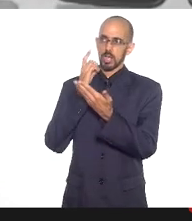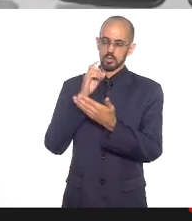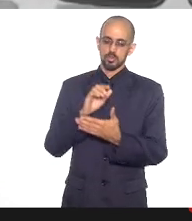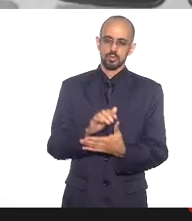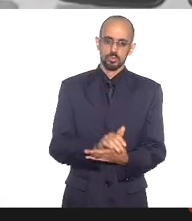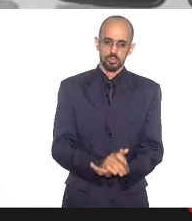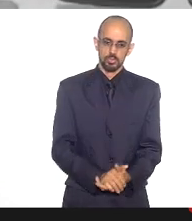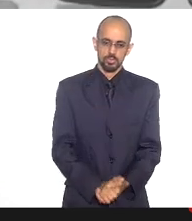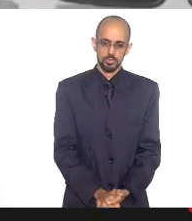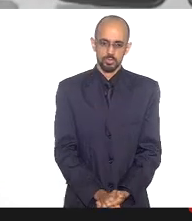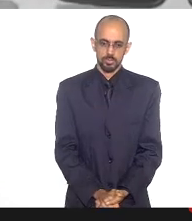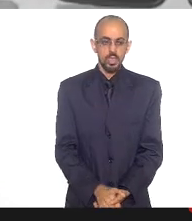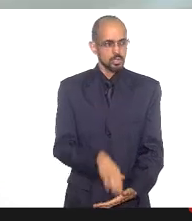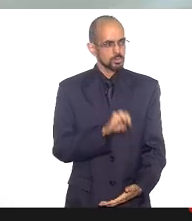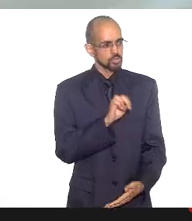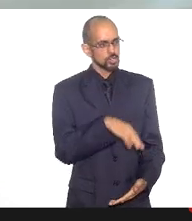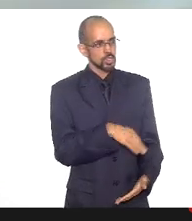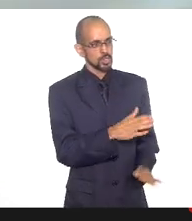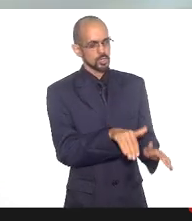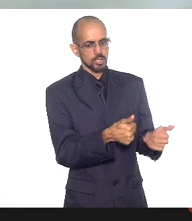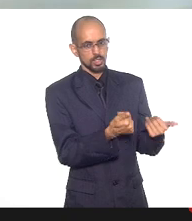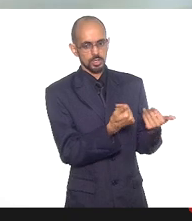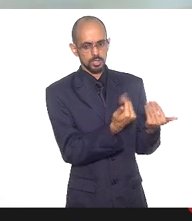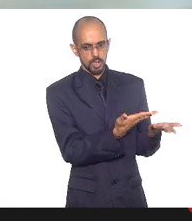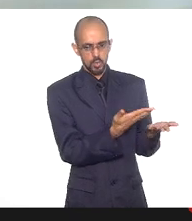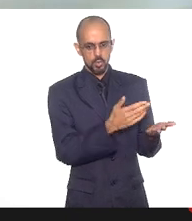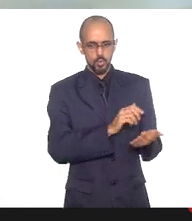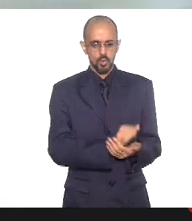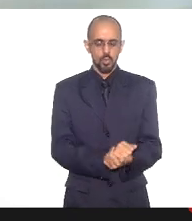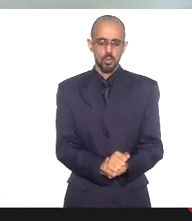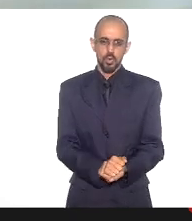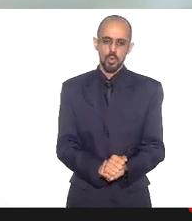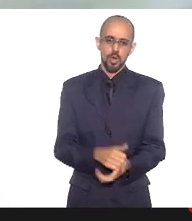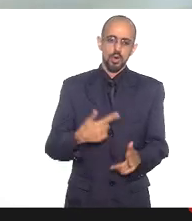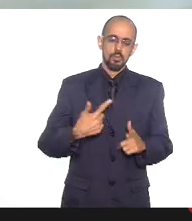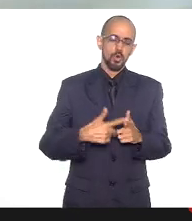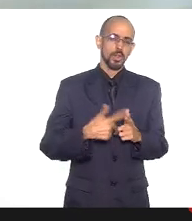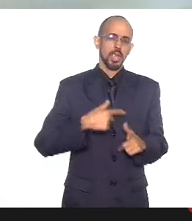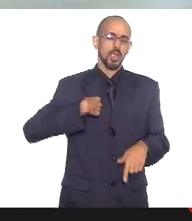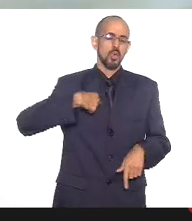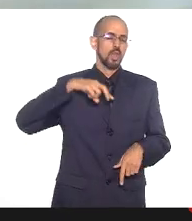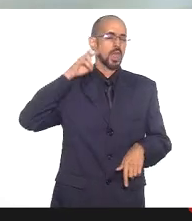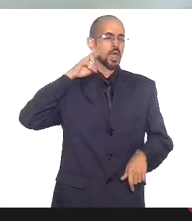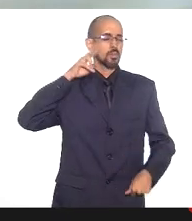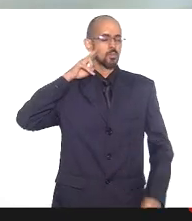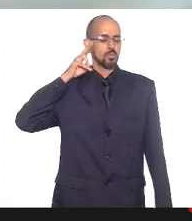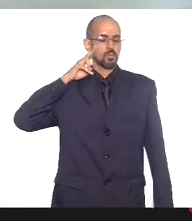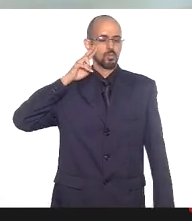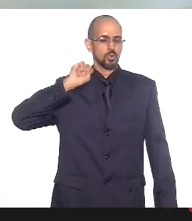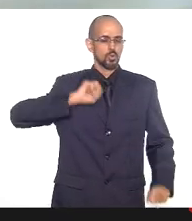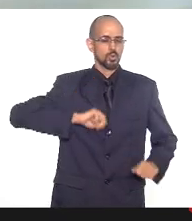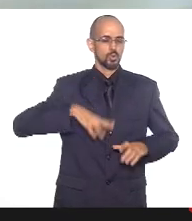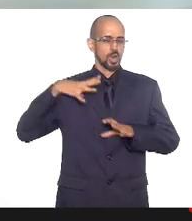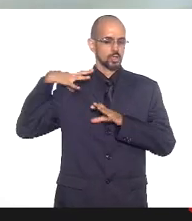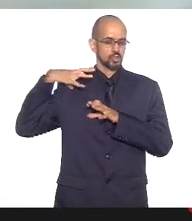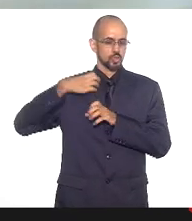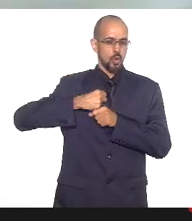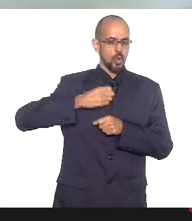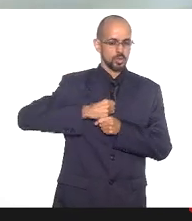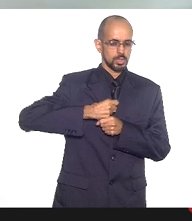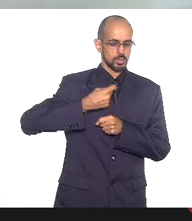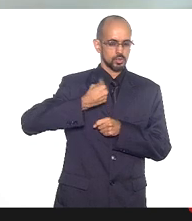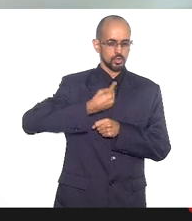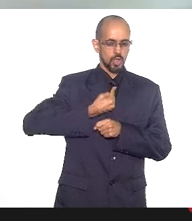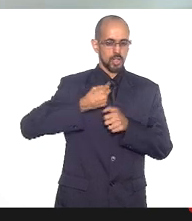é. Então, veja só. Porque eu me lembro muito bem das contas que nós